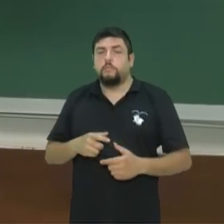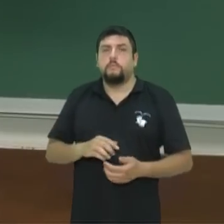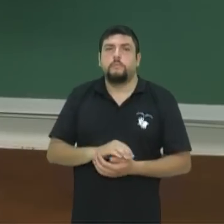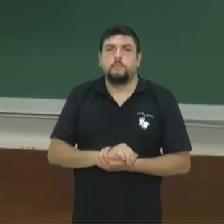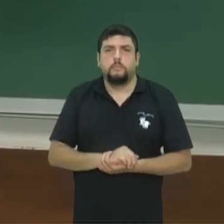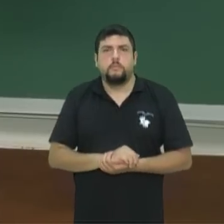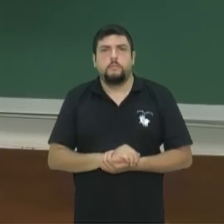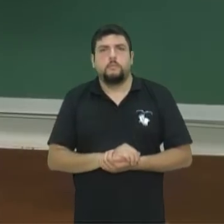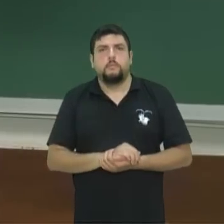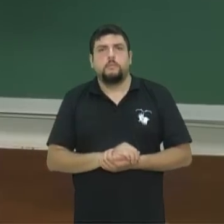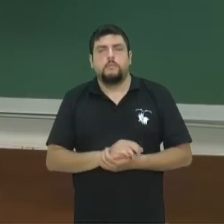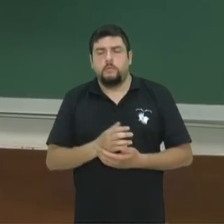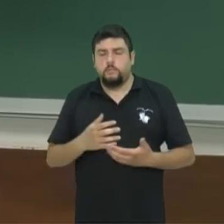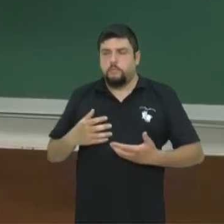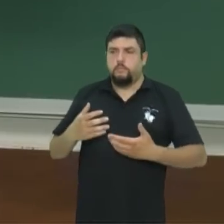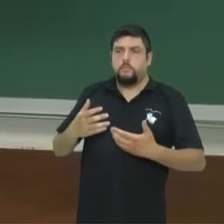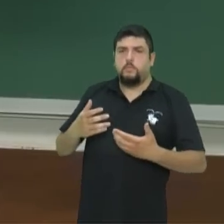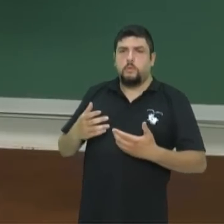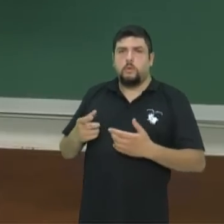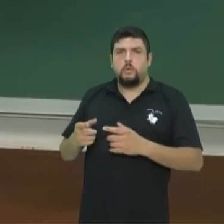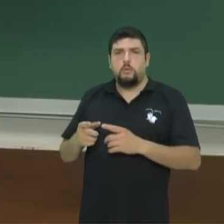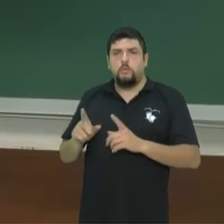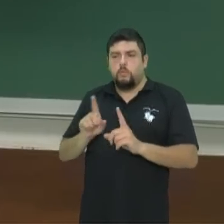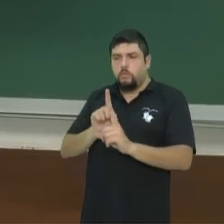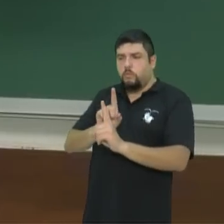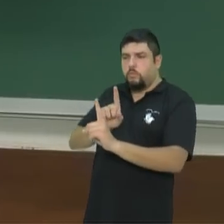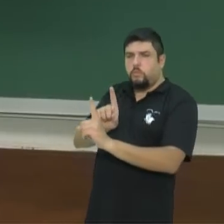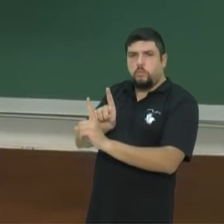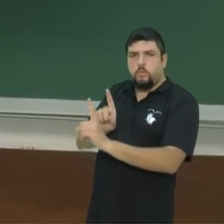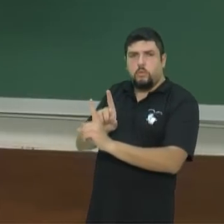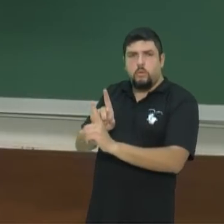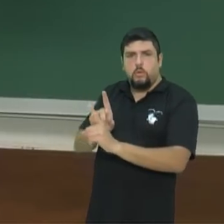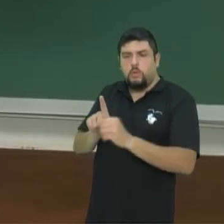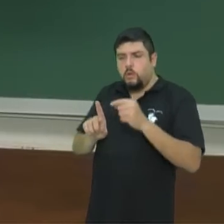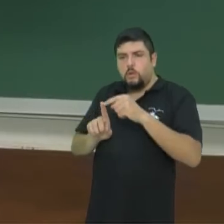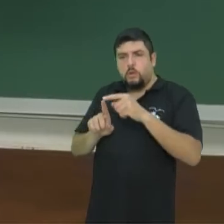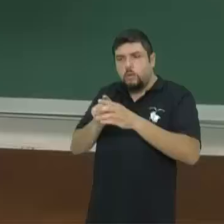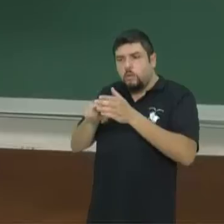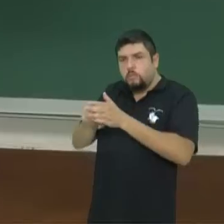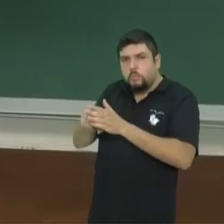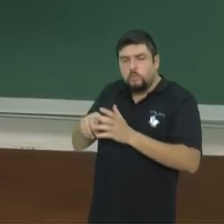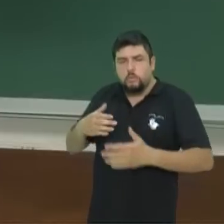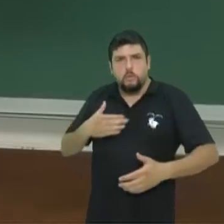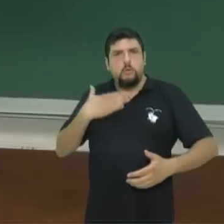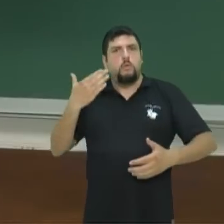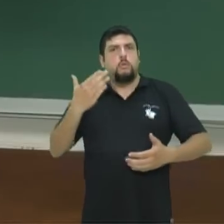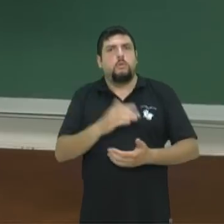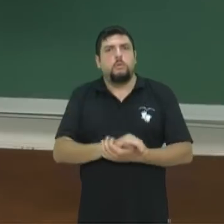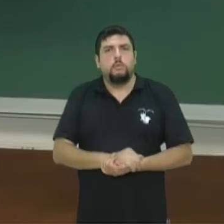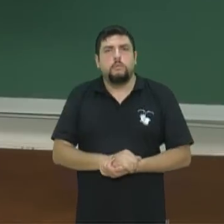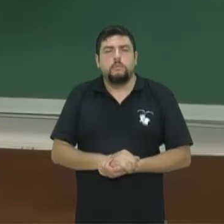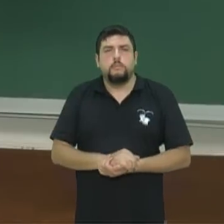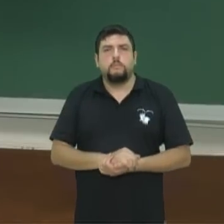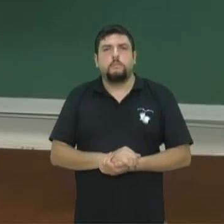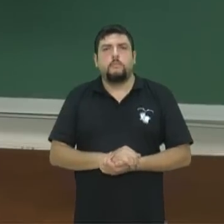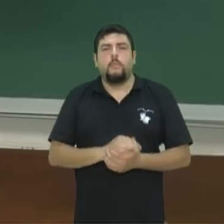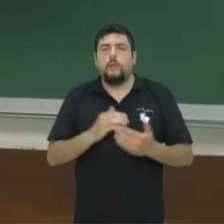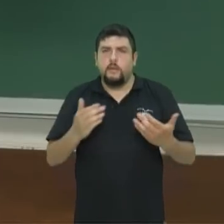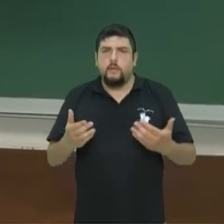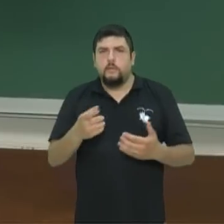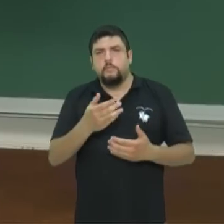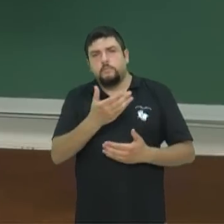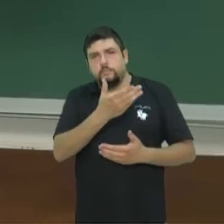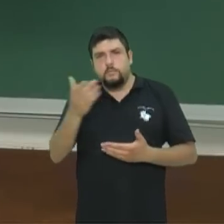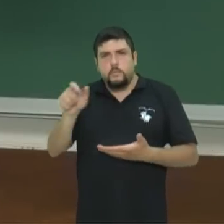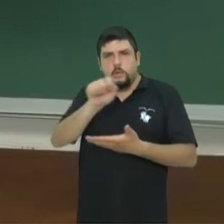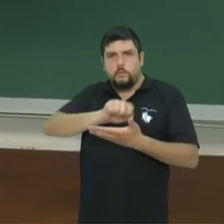que contraria ali o que o primeiro personagem perguntou, ok? Então algo parecido com isso que vocês tenham respondido,